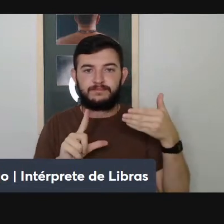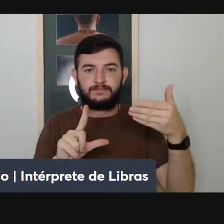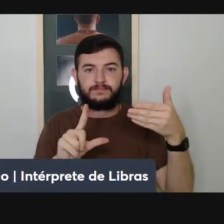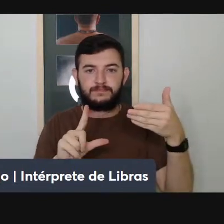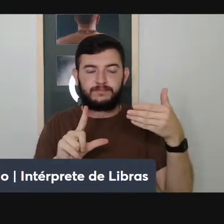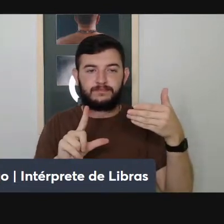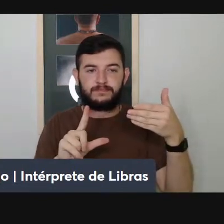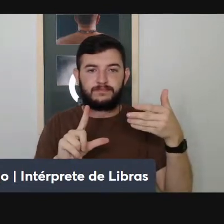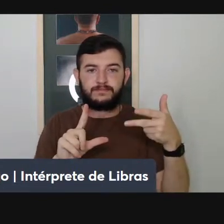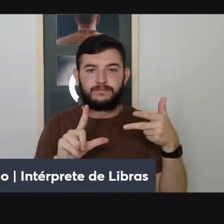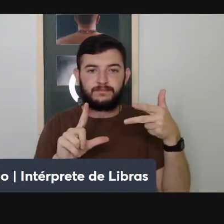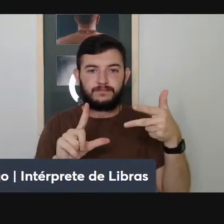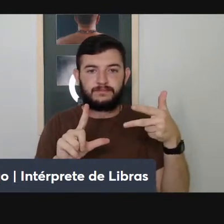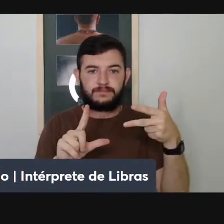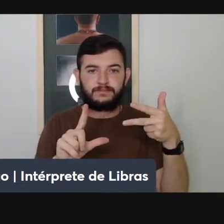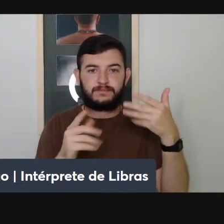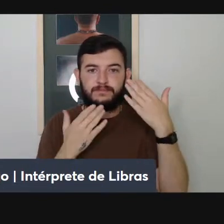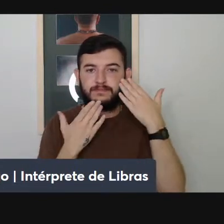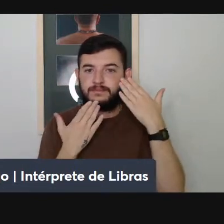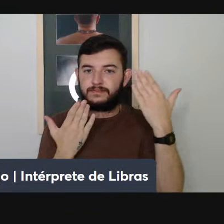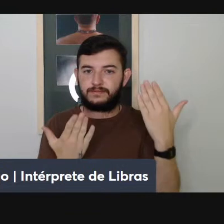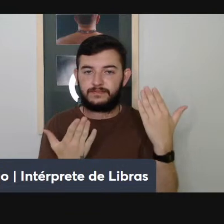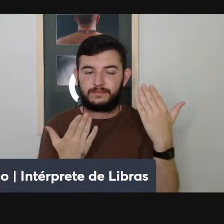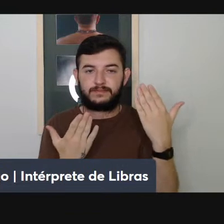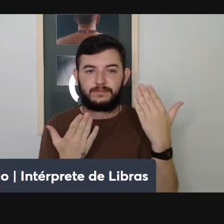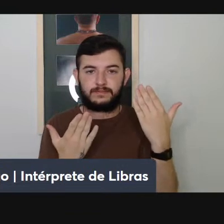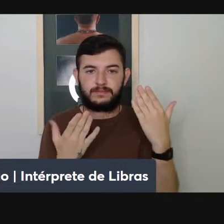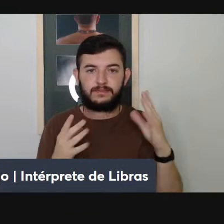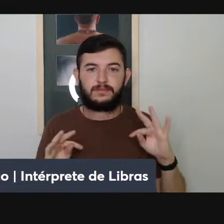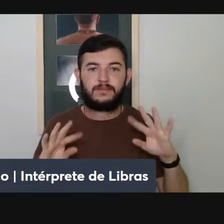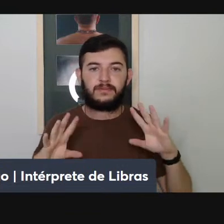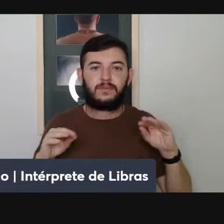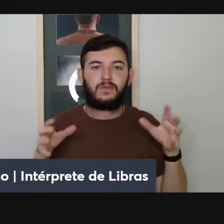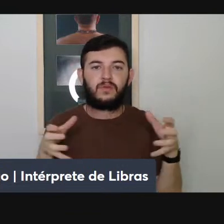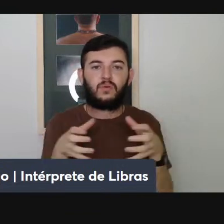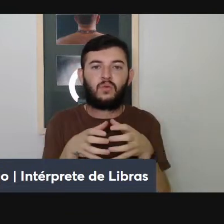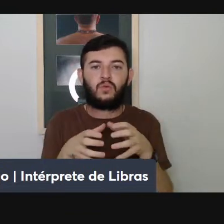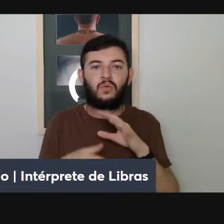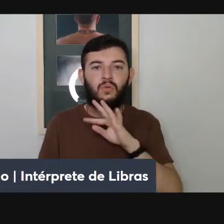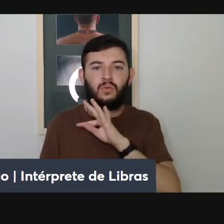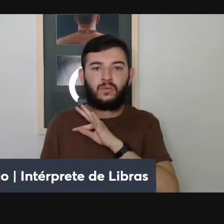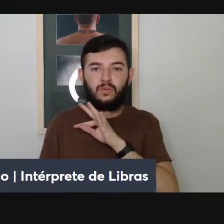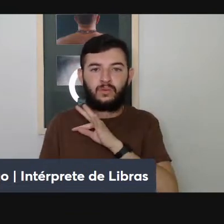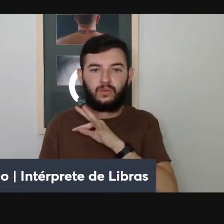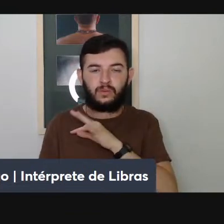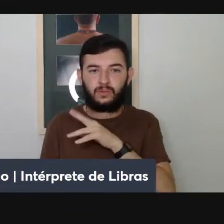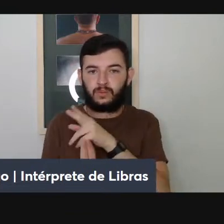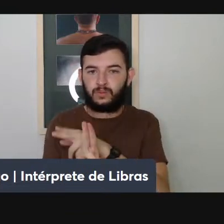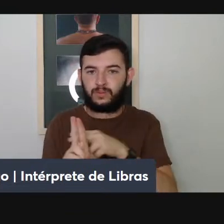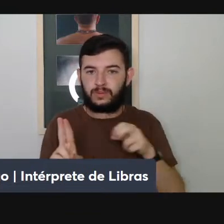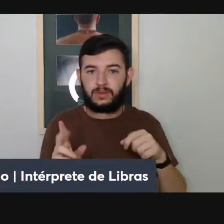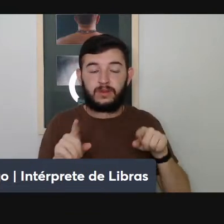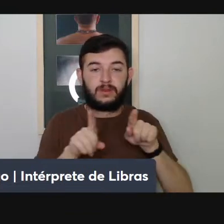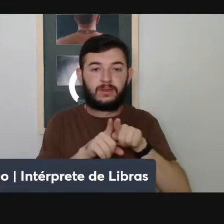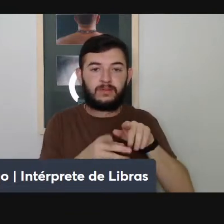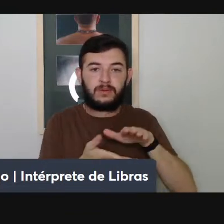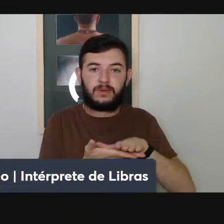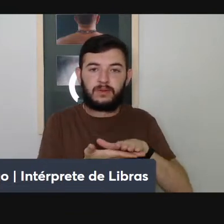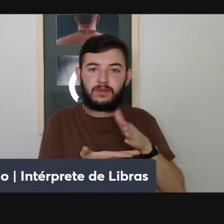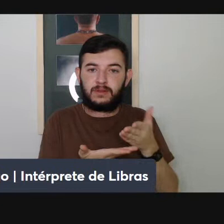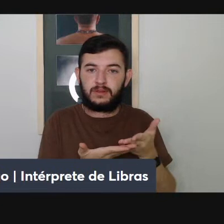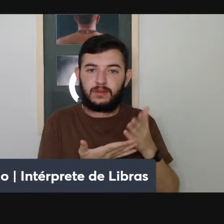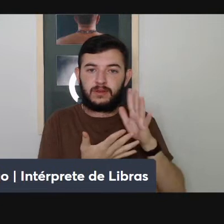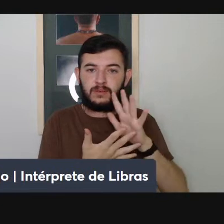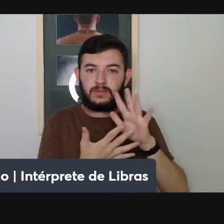essa live. Nosso muito obrigado a todo esse corpo técnico da UNB-TV e aos nossos intérpretes de